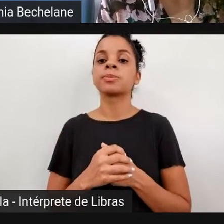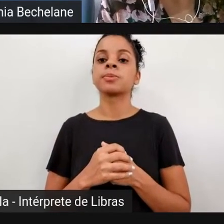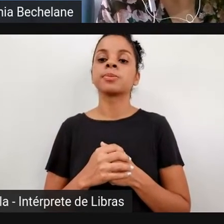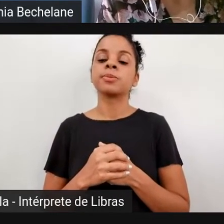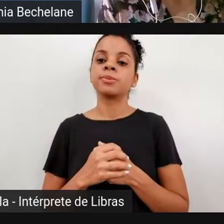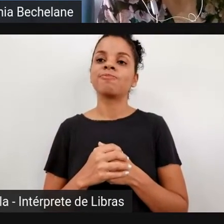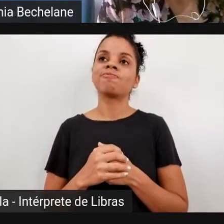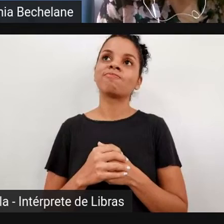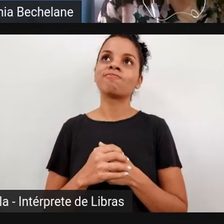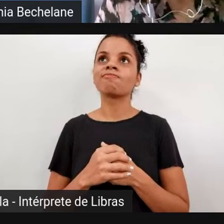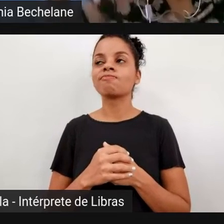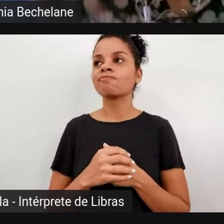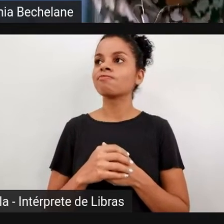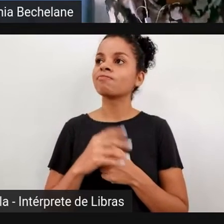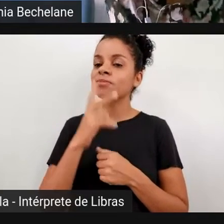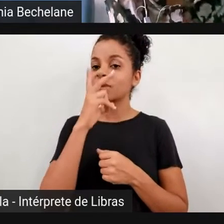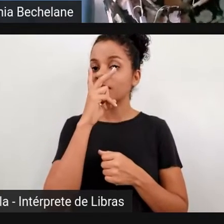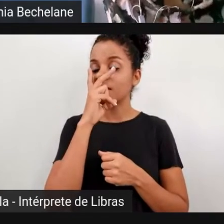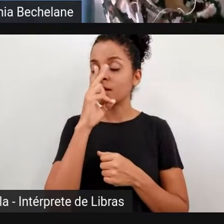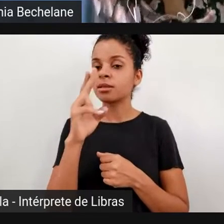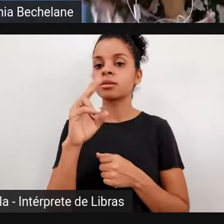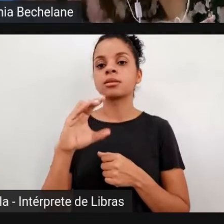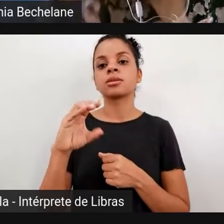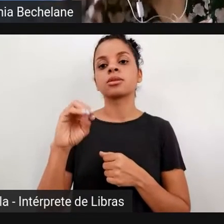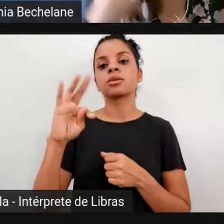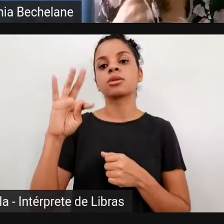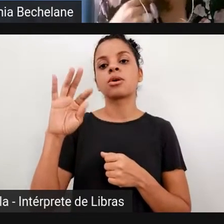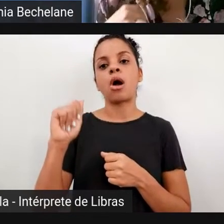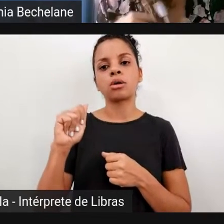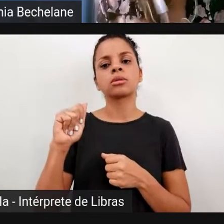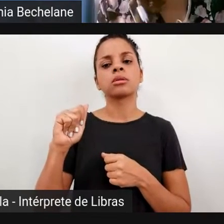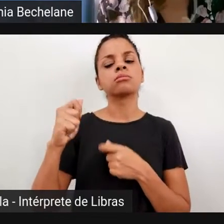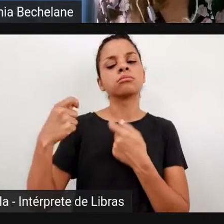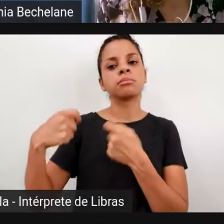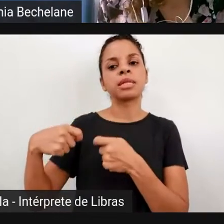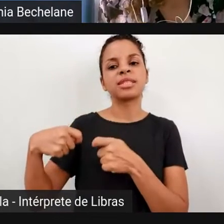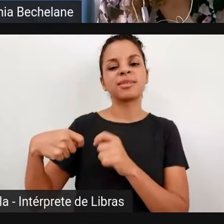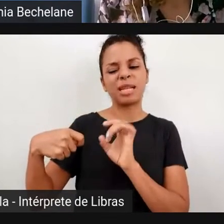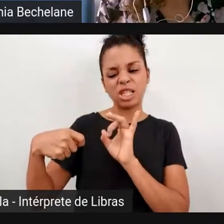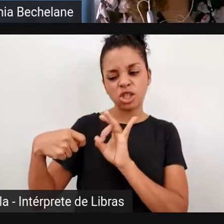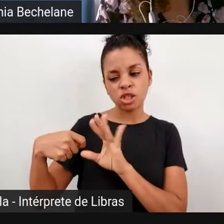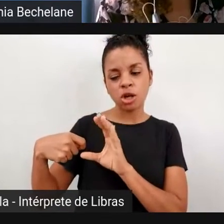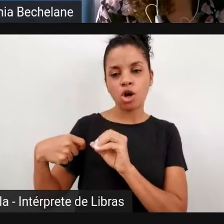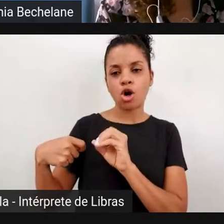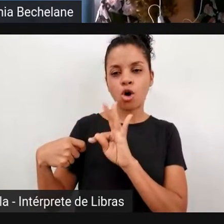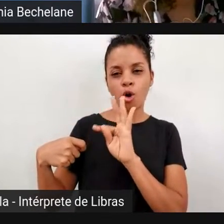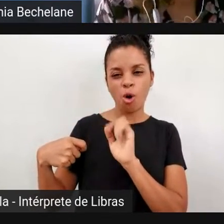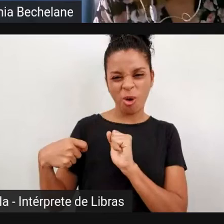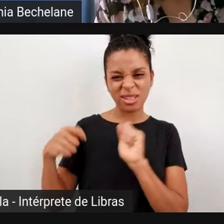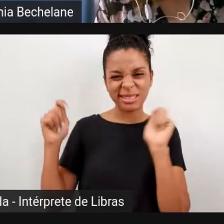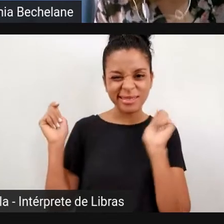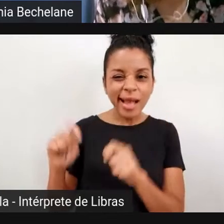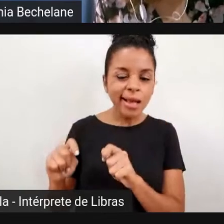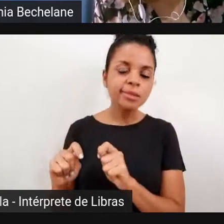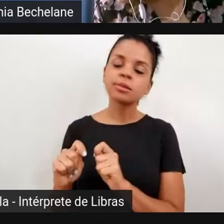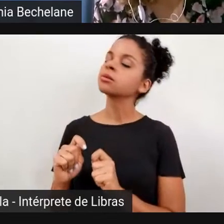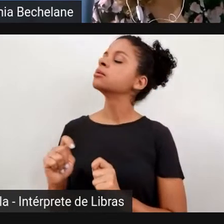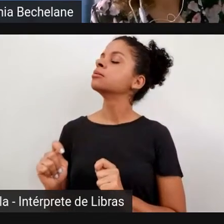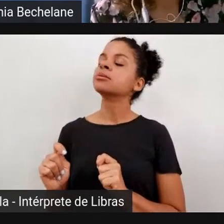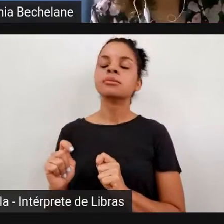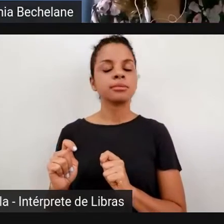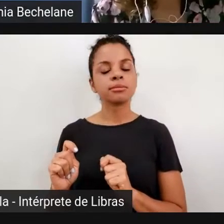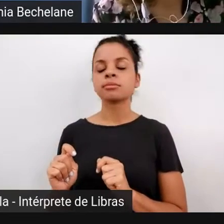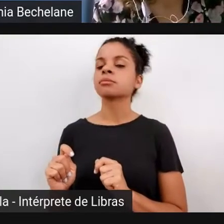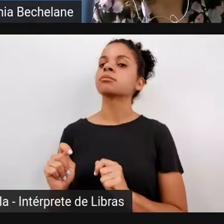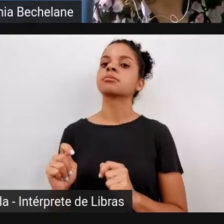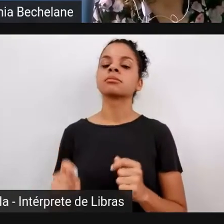eu entendo que as cotas são necessárias, mas só elas não resolvem, até por aquela questão que eu falo. Existem muitas